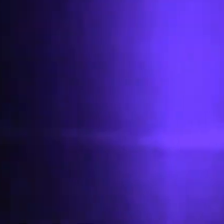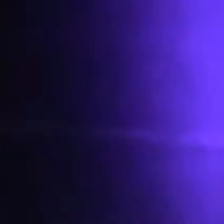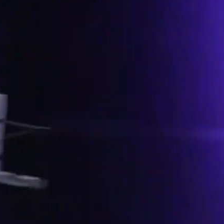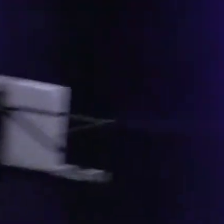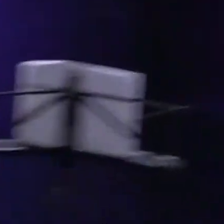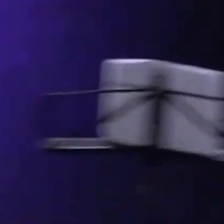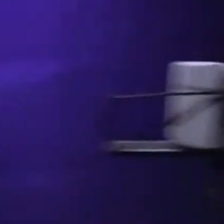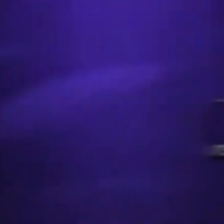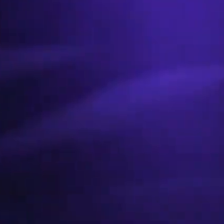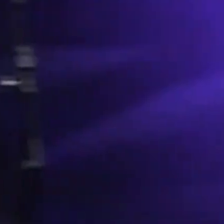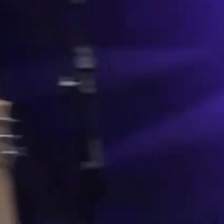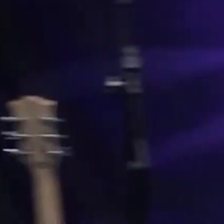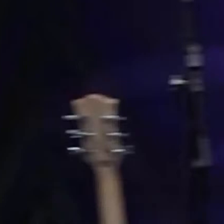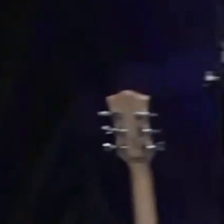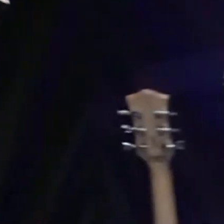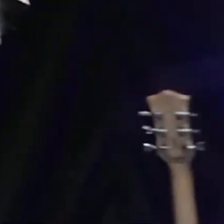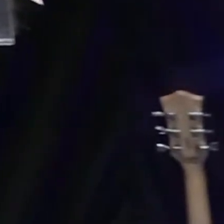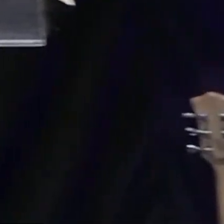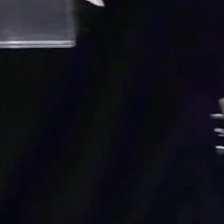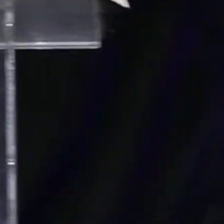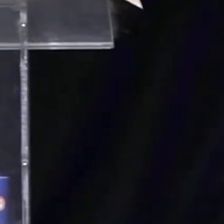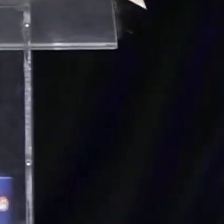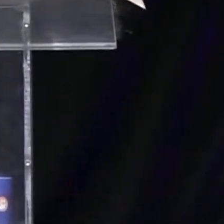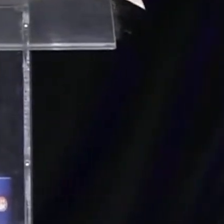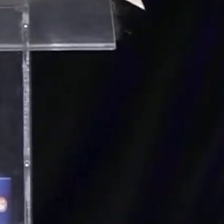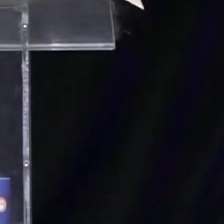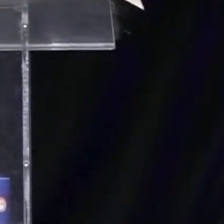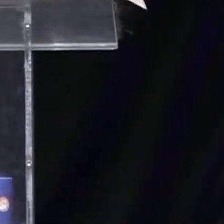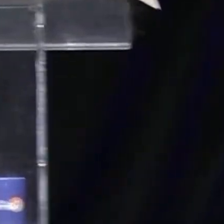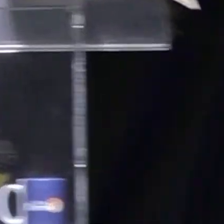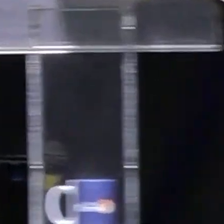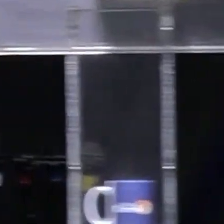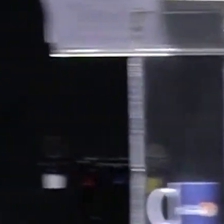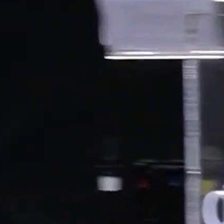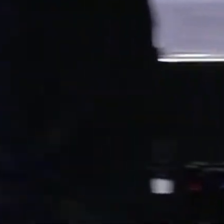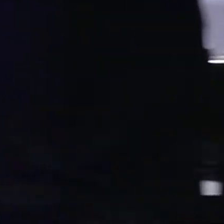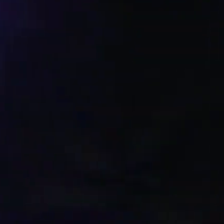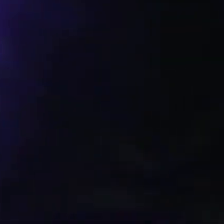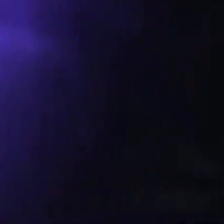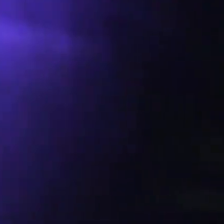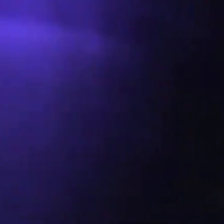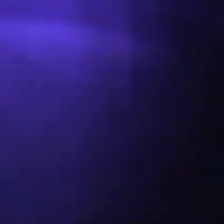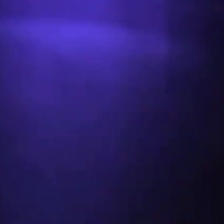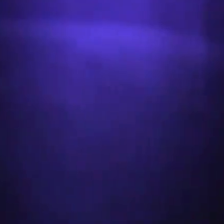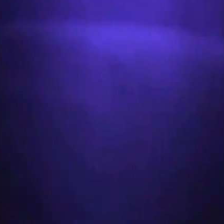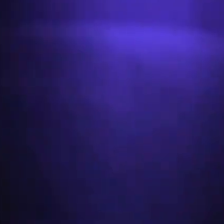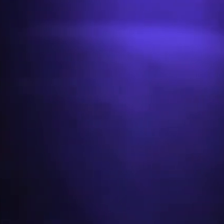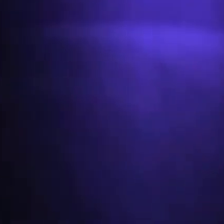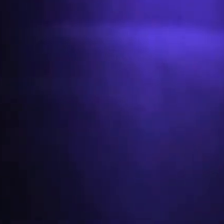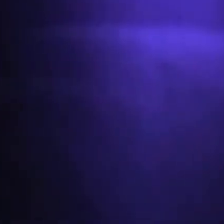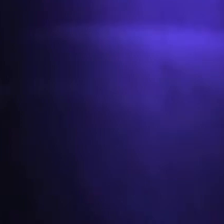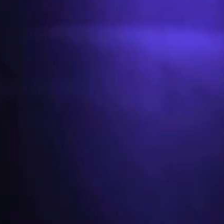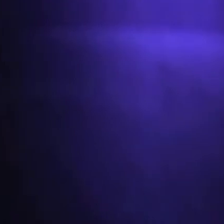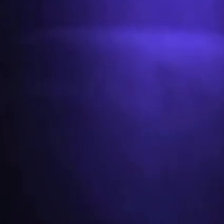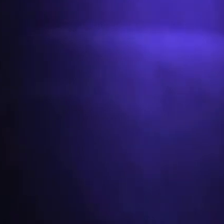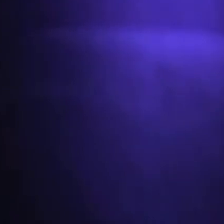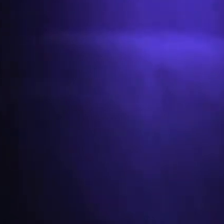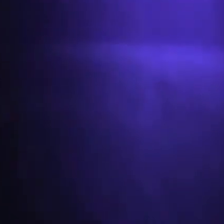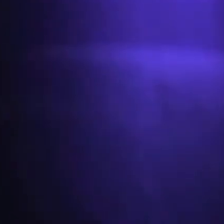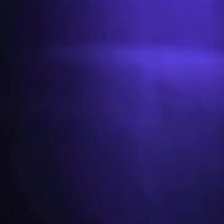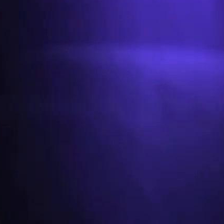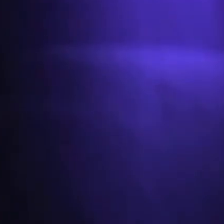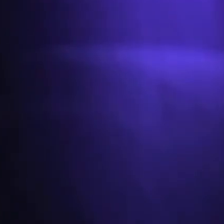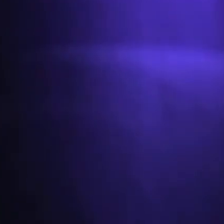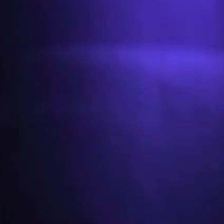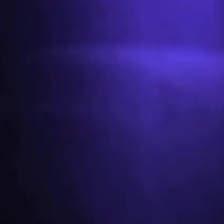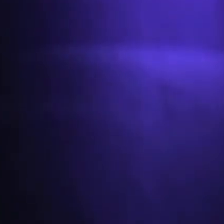Aí eu peguei e chamei o pai dele para conversar. Aí eu mostrei para o pai dele na palavra de Deus. Olha o que Deus fala, olha, a